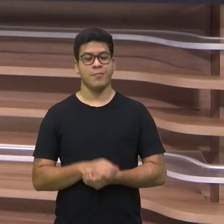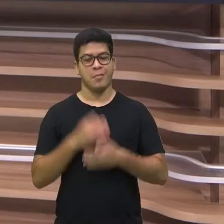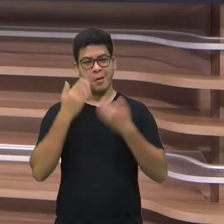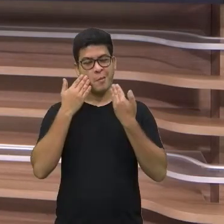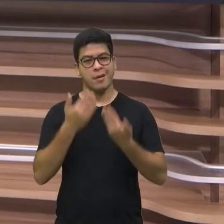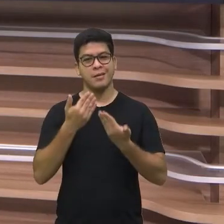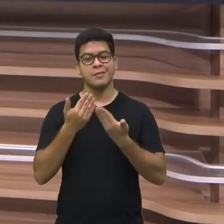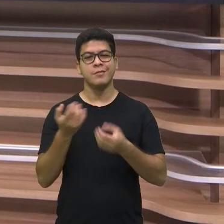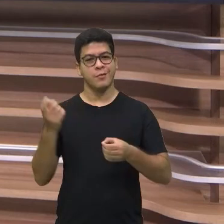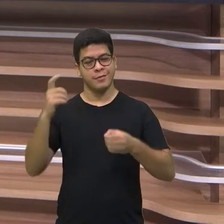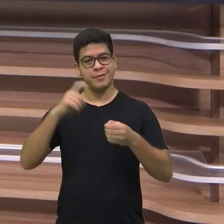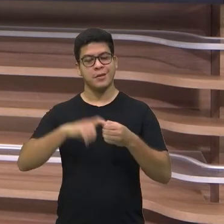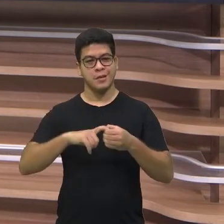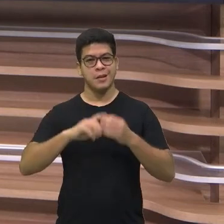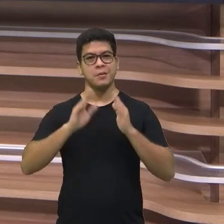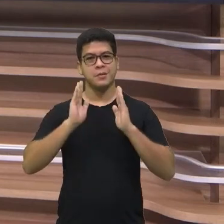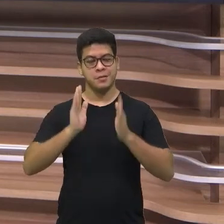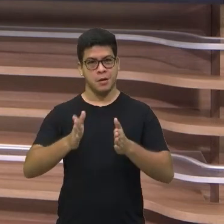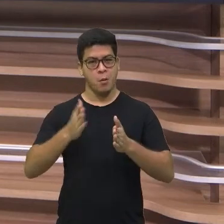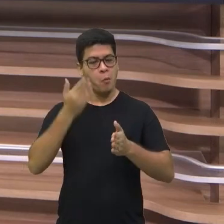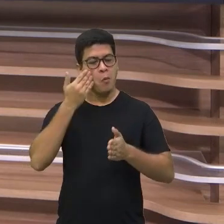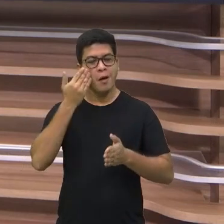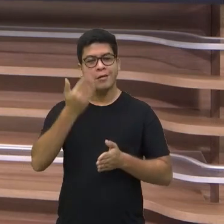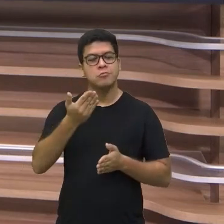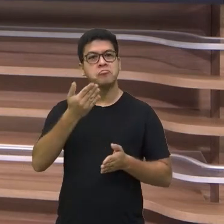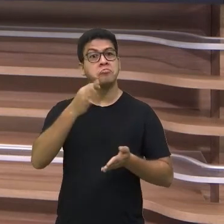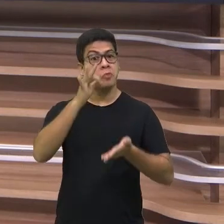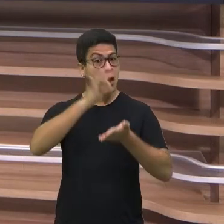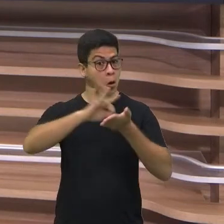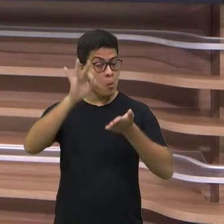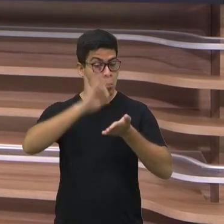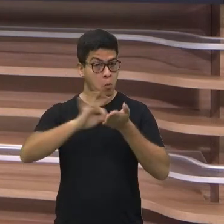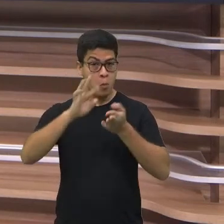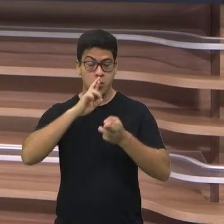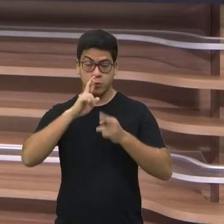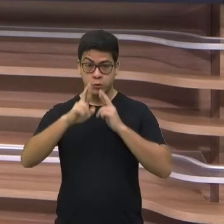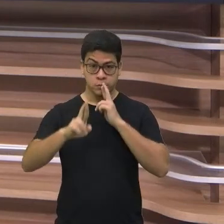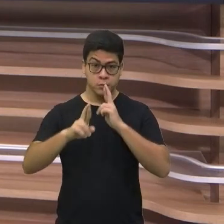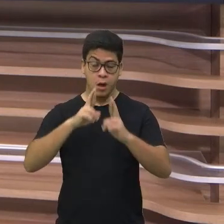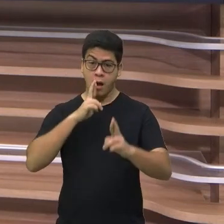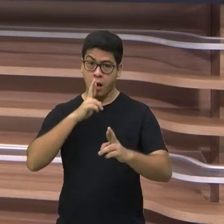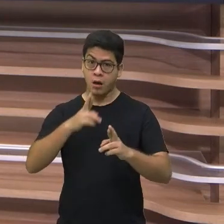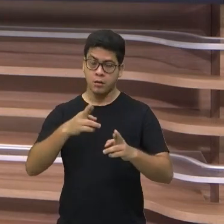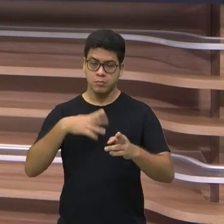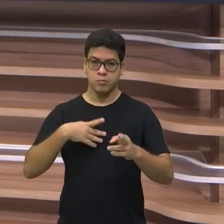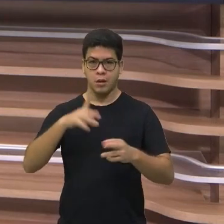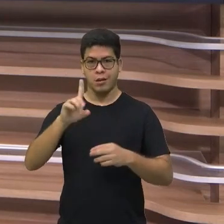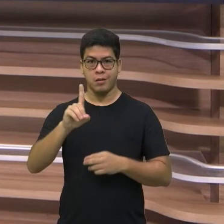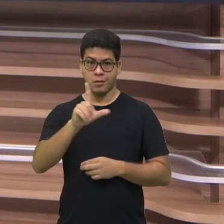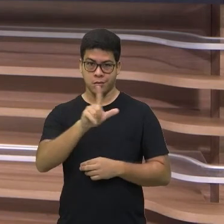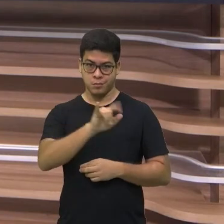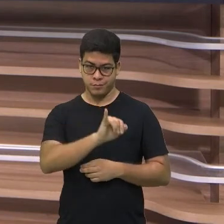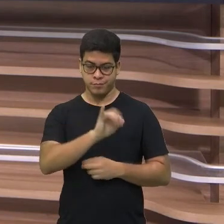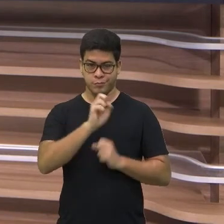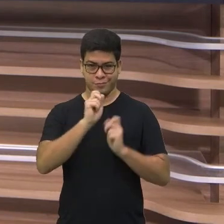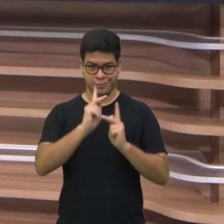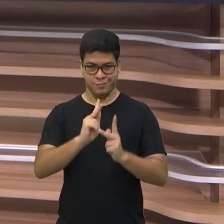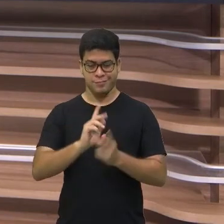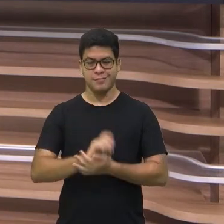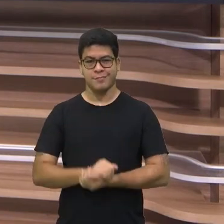Muito bem, pessoal, estamos de volta aí para conferir as nossas respostas aqui da dinâmica local interativa,